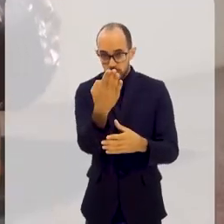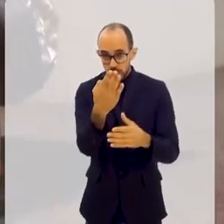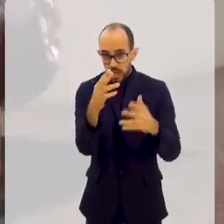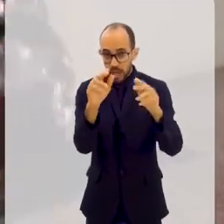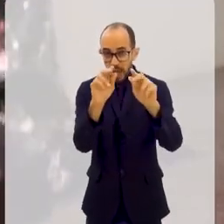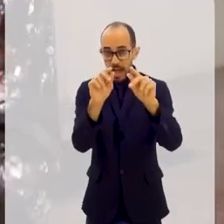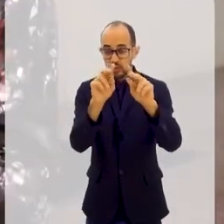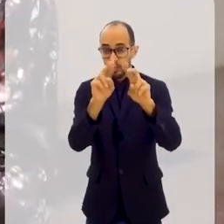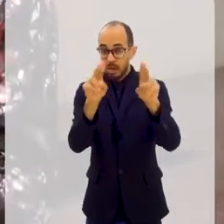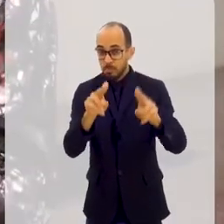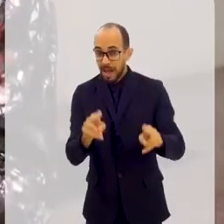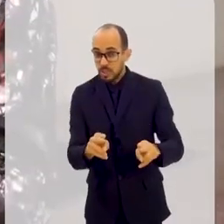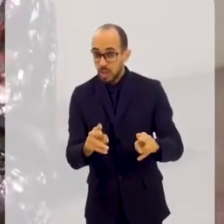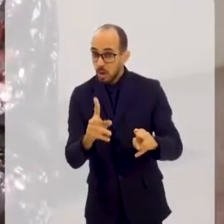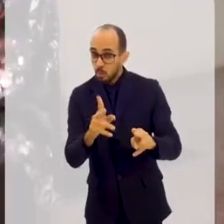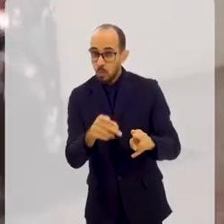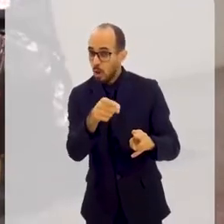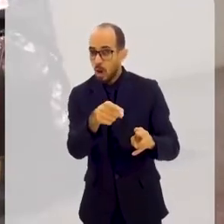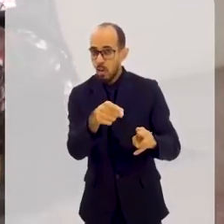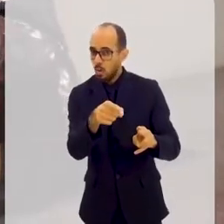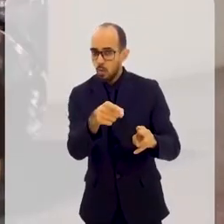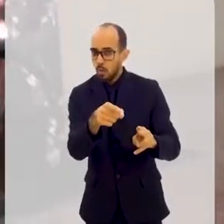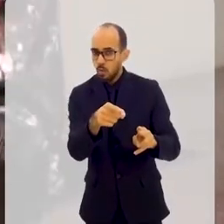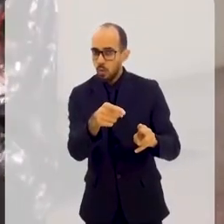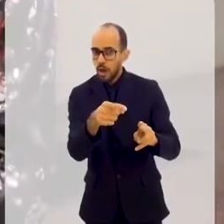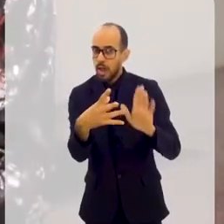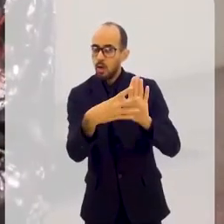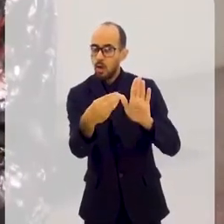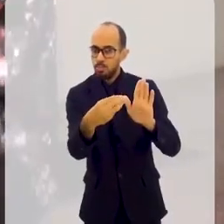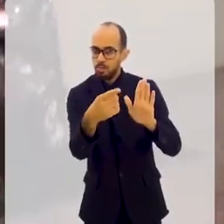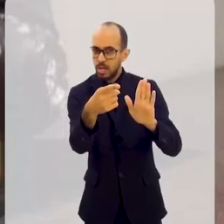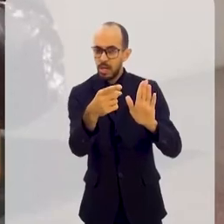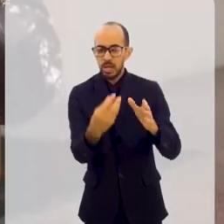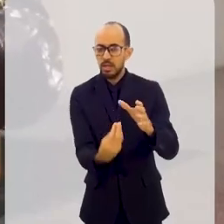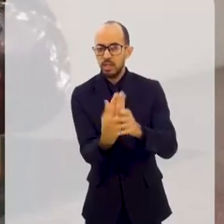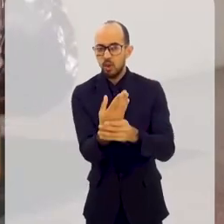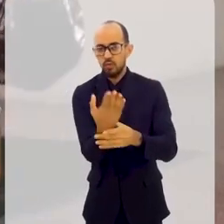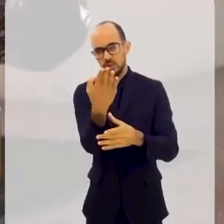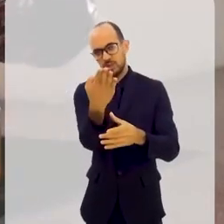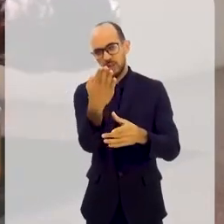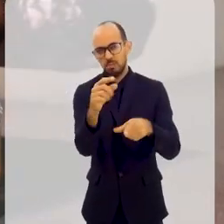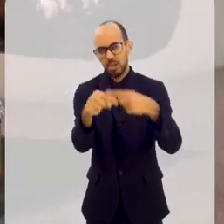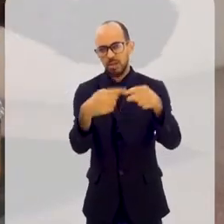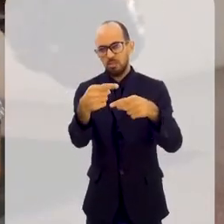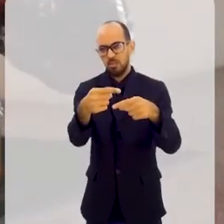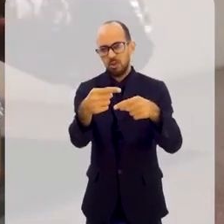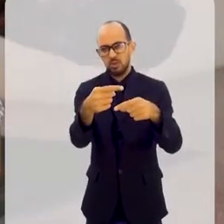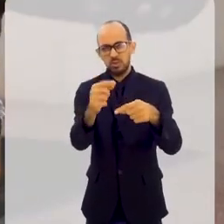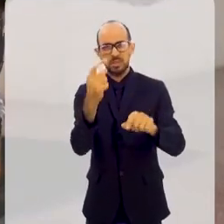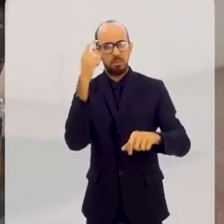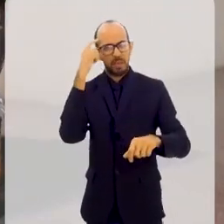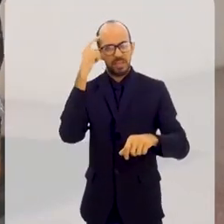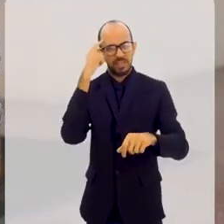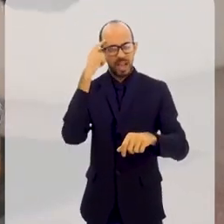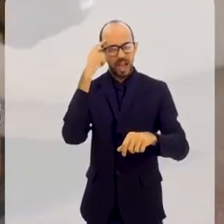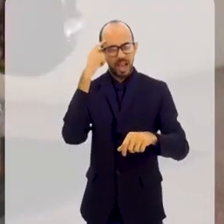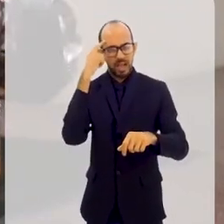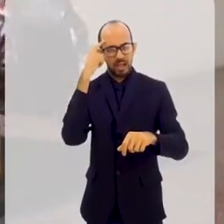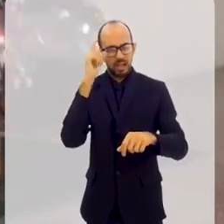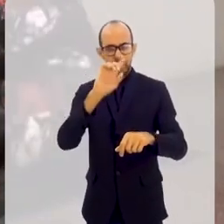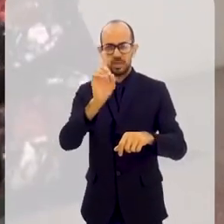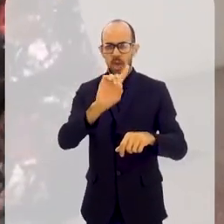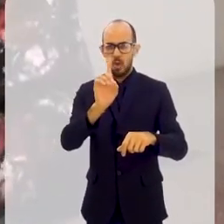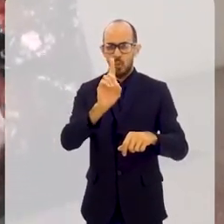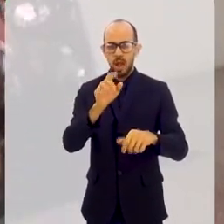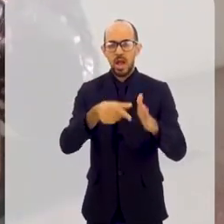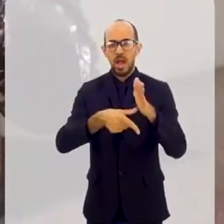criou na sua imagem e semelhança ele não falha ele não te criou para começar depois pensar o que eu vou fazer com